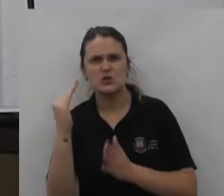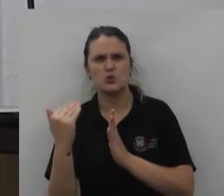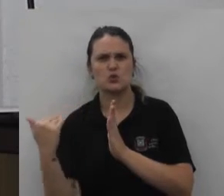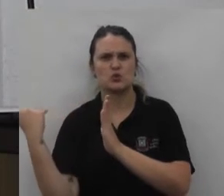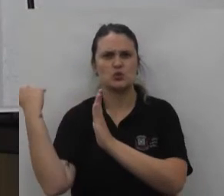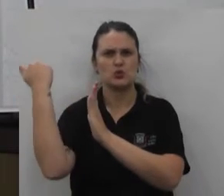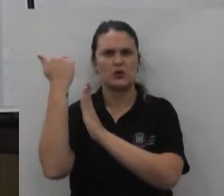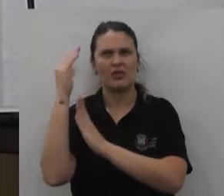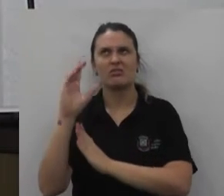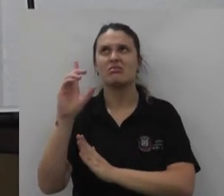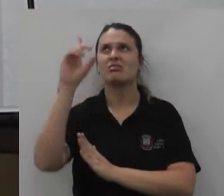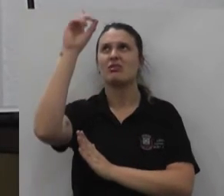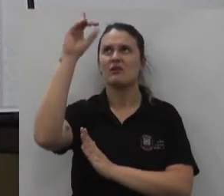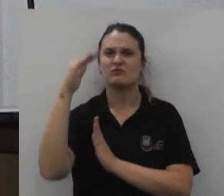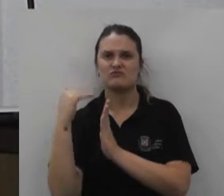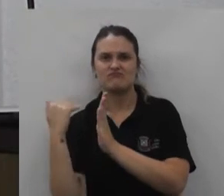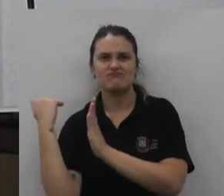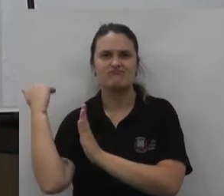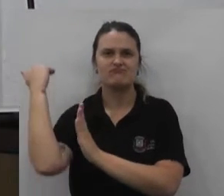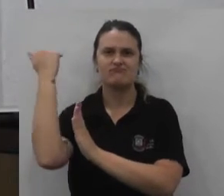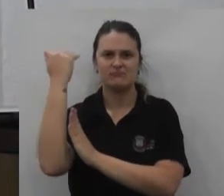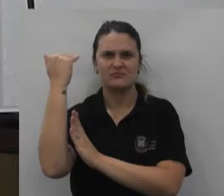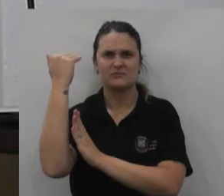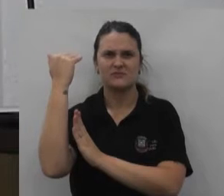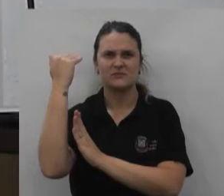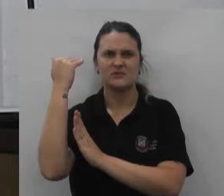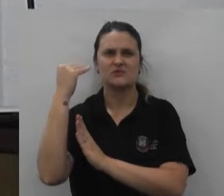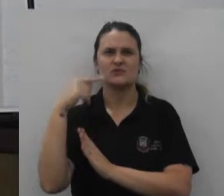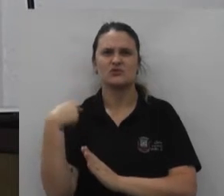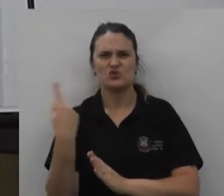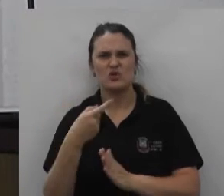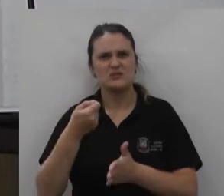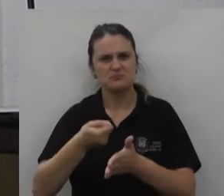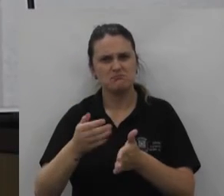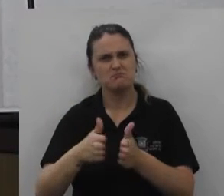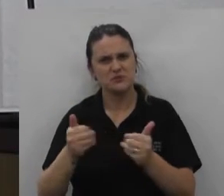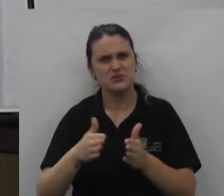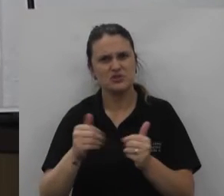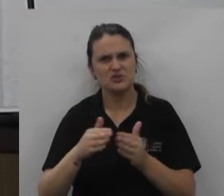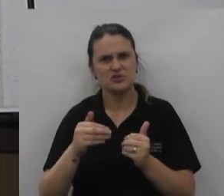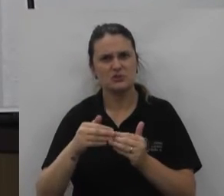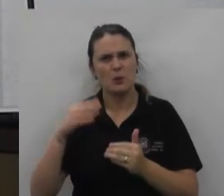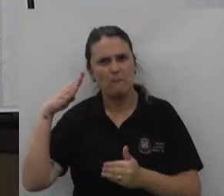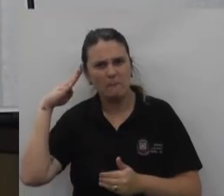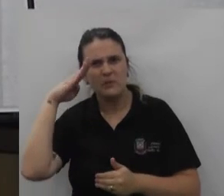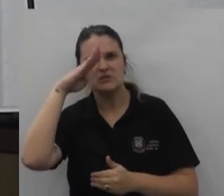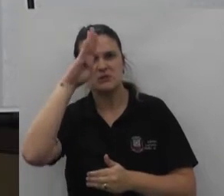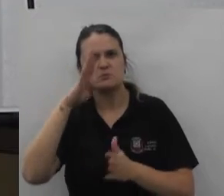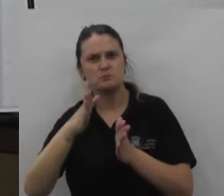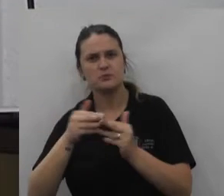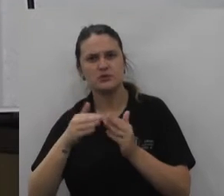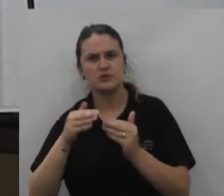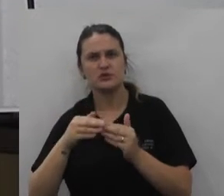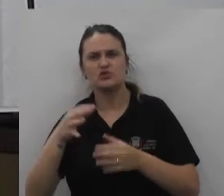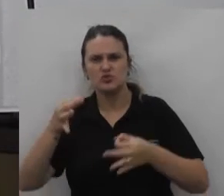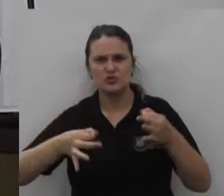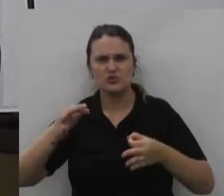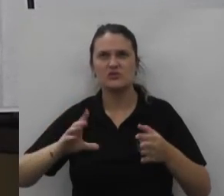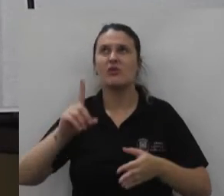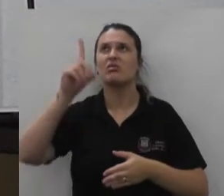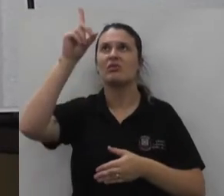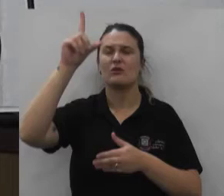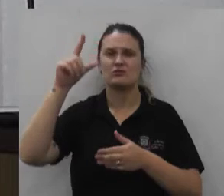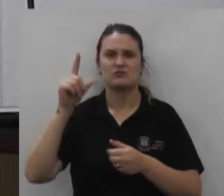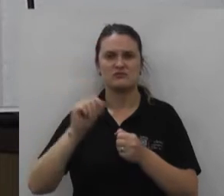acima de tudo e Deus acima de todos, e foi clamado isso pelo concorrente, e justiça divina foi